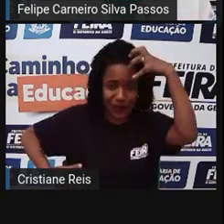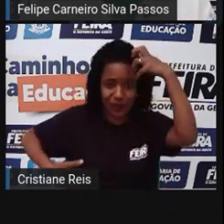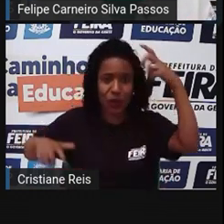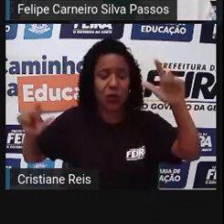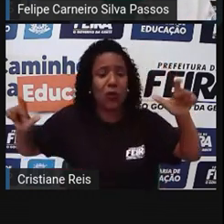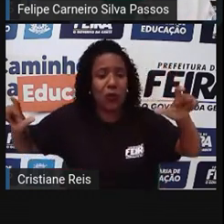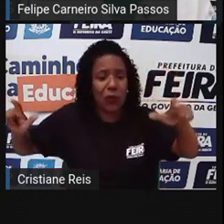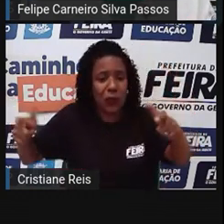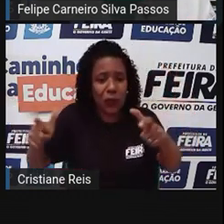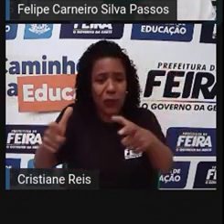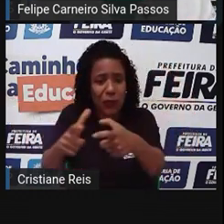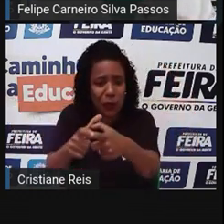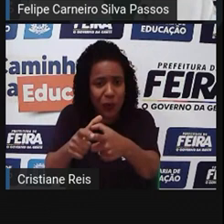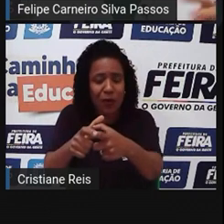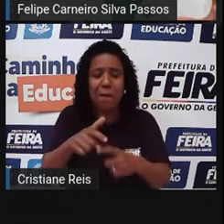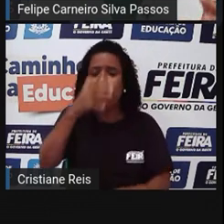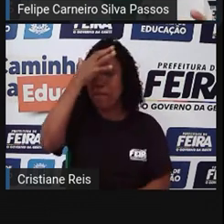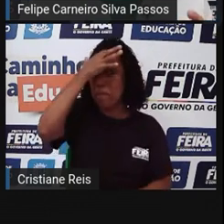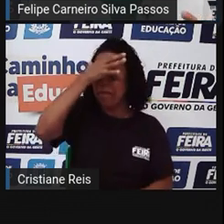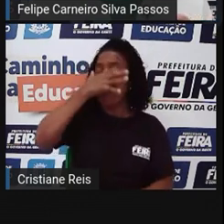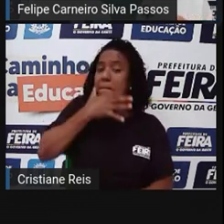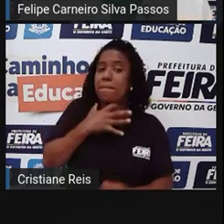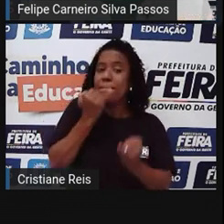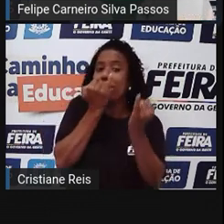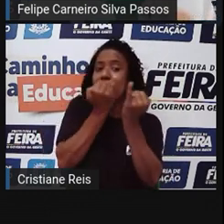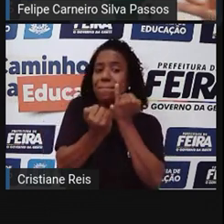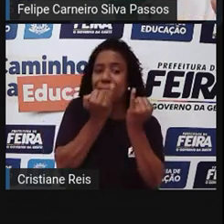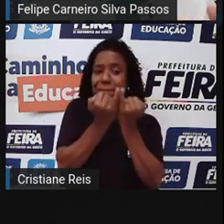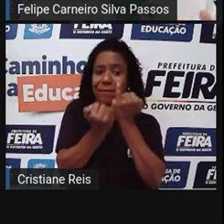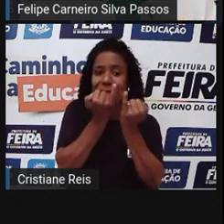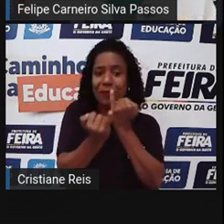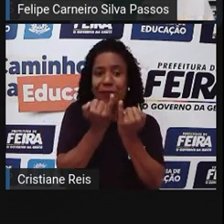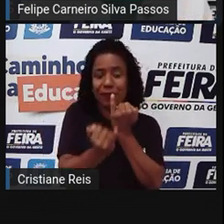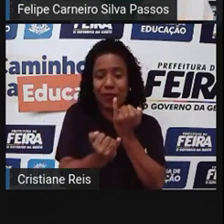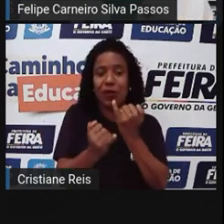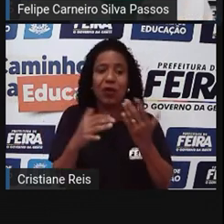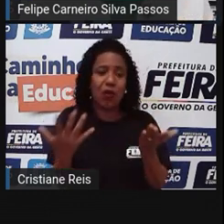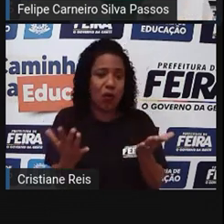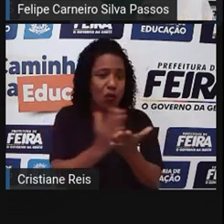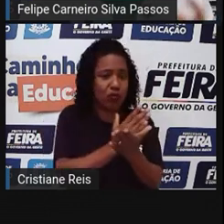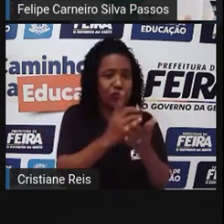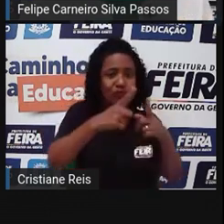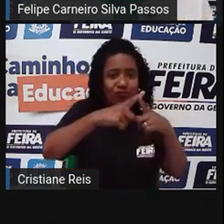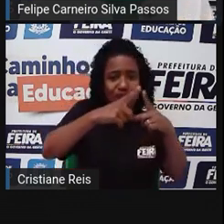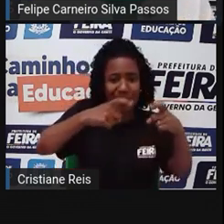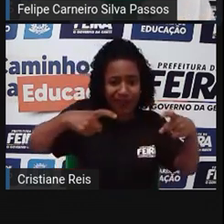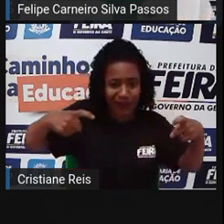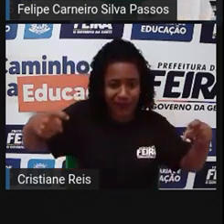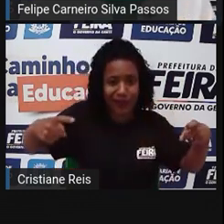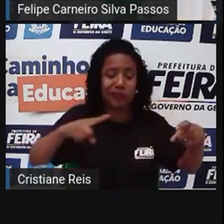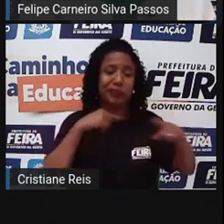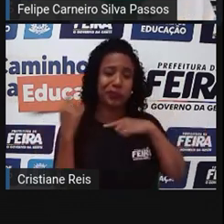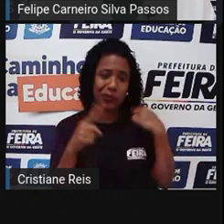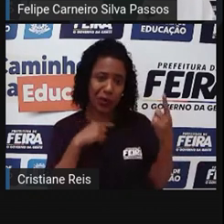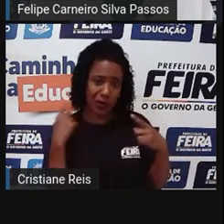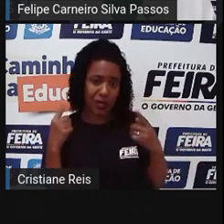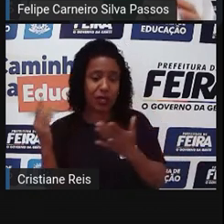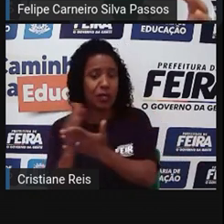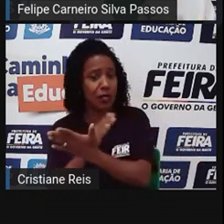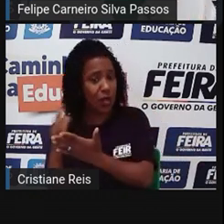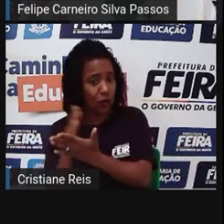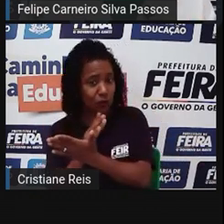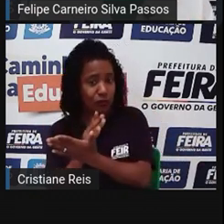primatas parentes nossos, né? Por onde a gente ia passando. Ou pela guerra ou pelo cruzamento, tem essas duas hipóteses. E